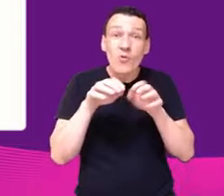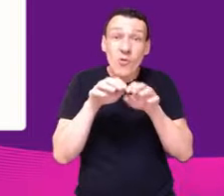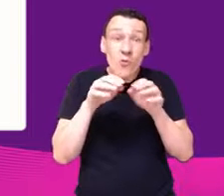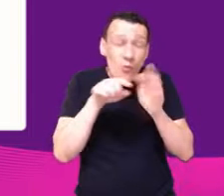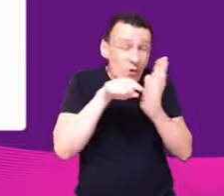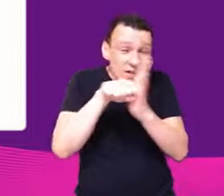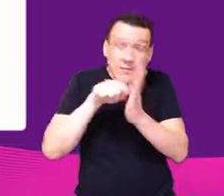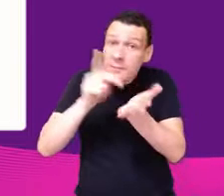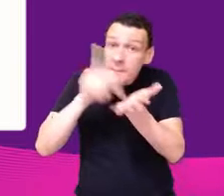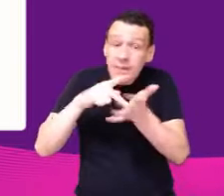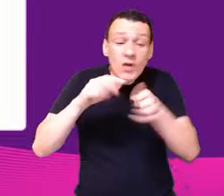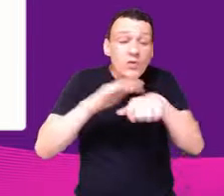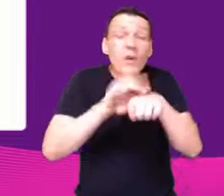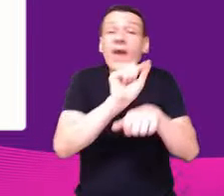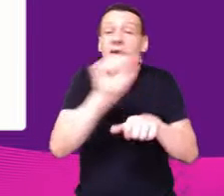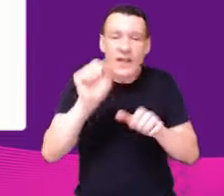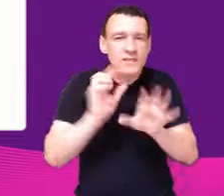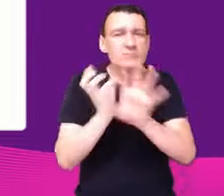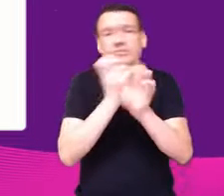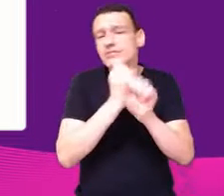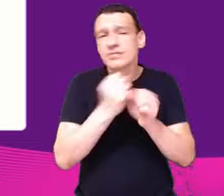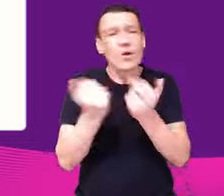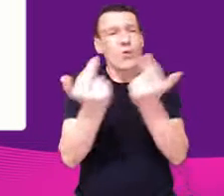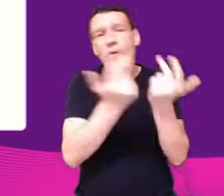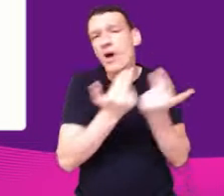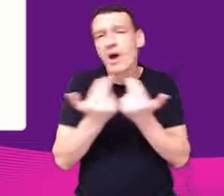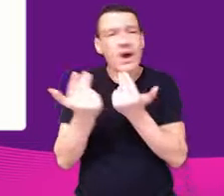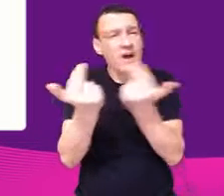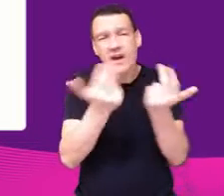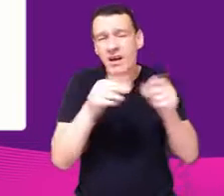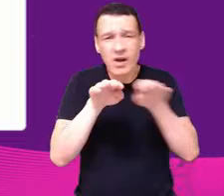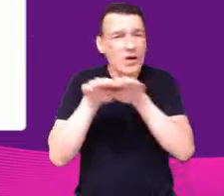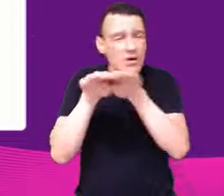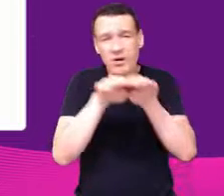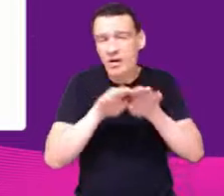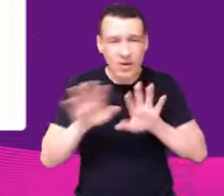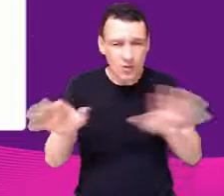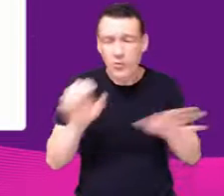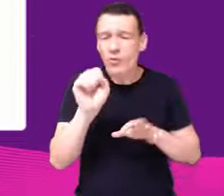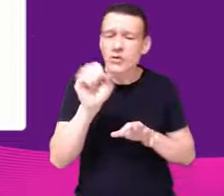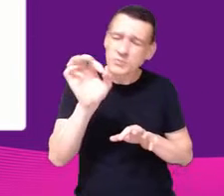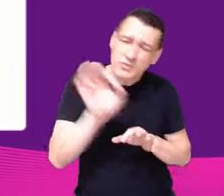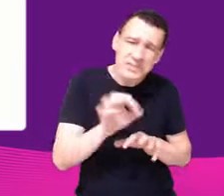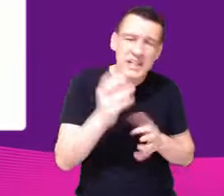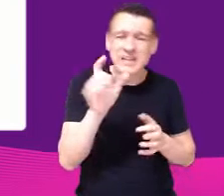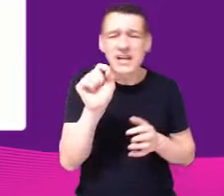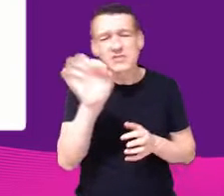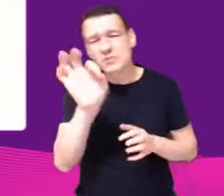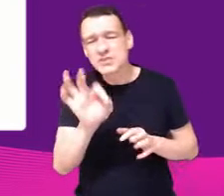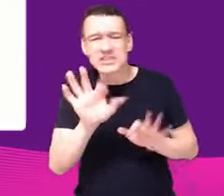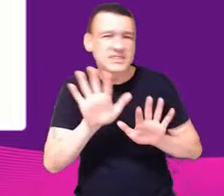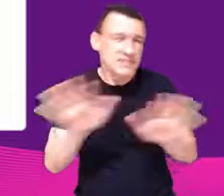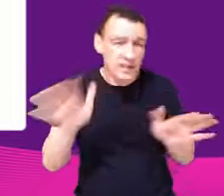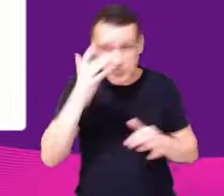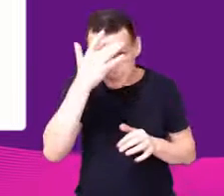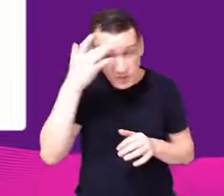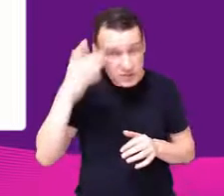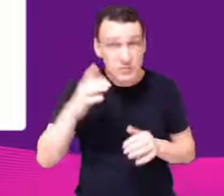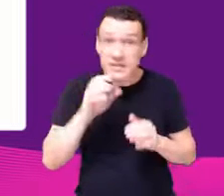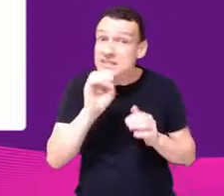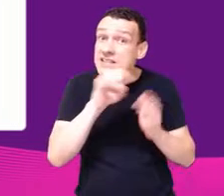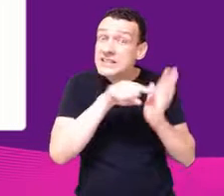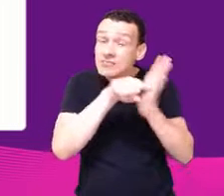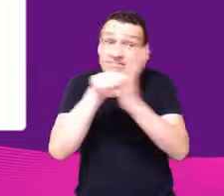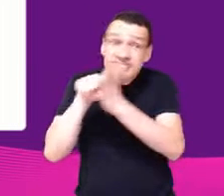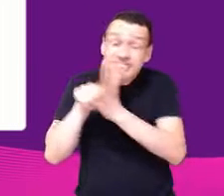população, de 8% a 10% da população de qualquer país do mundo, se rastreado ativamente para